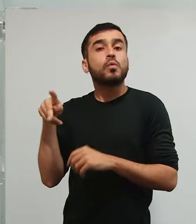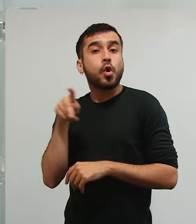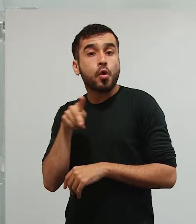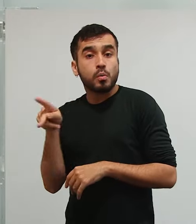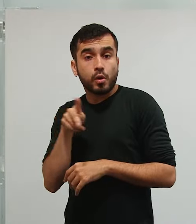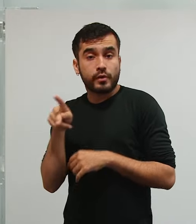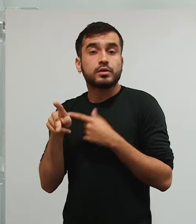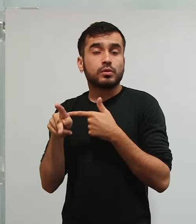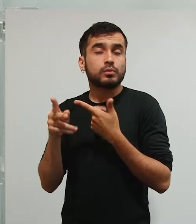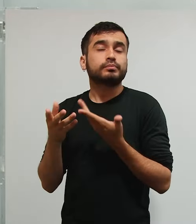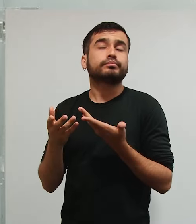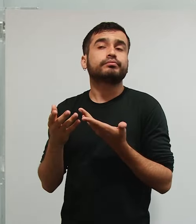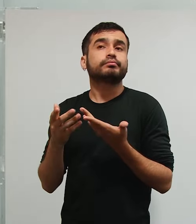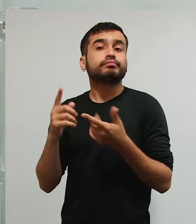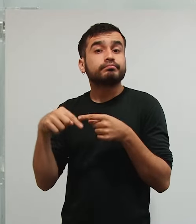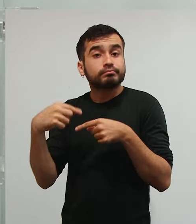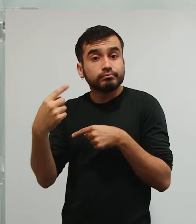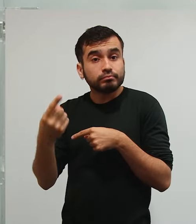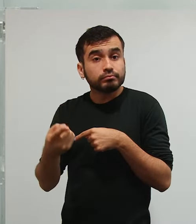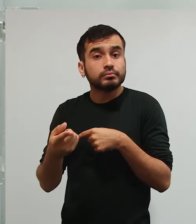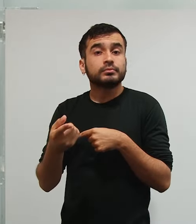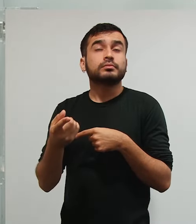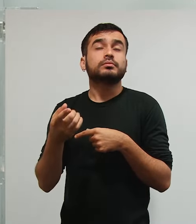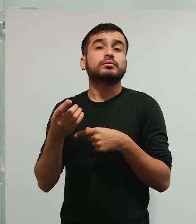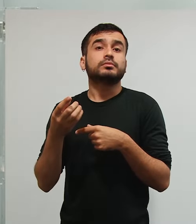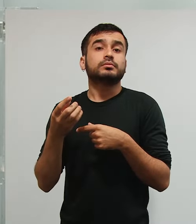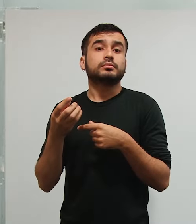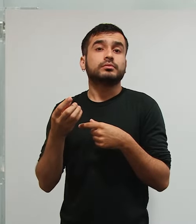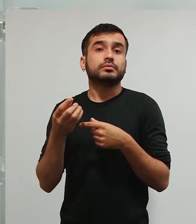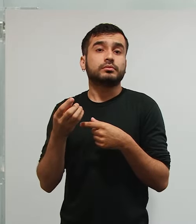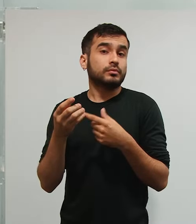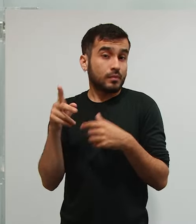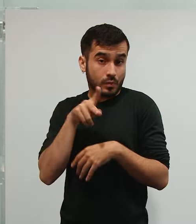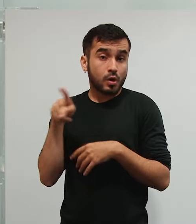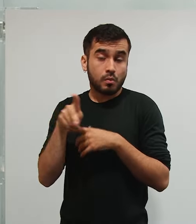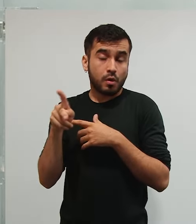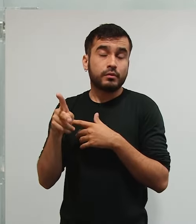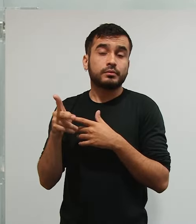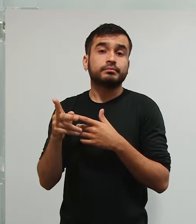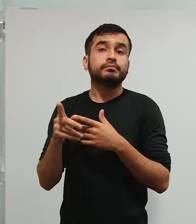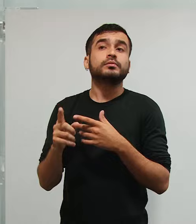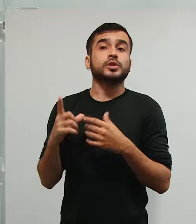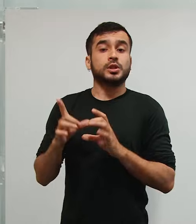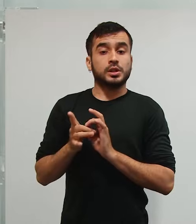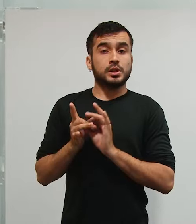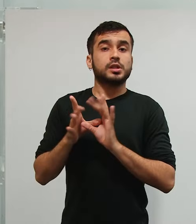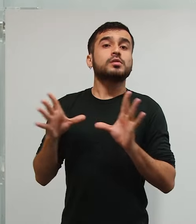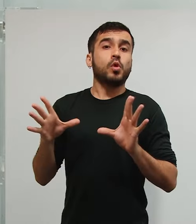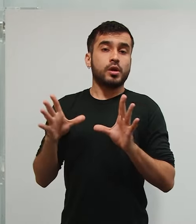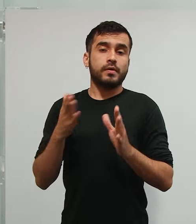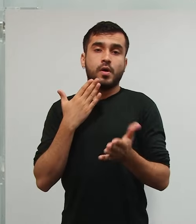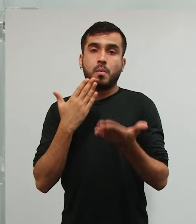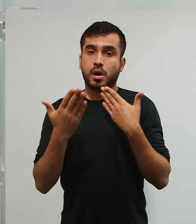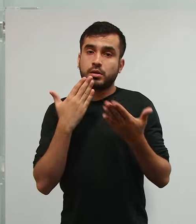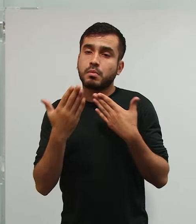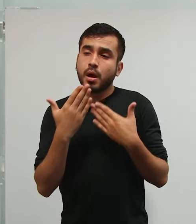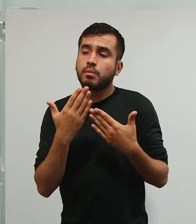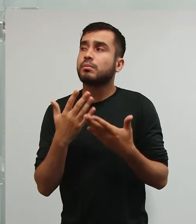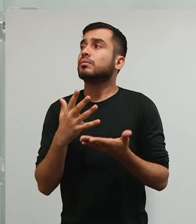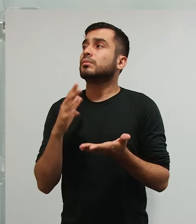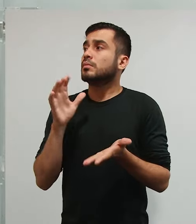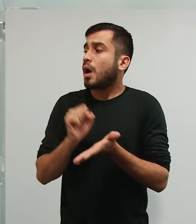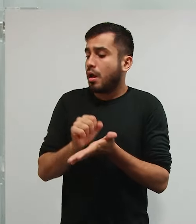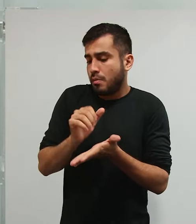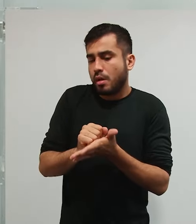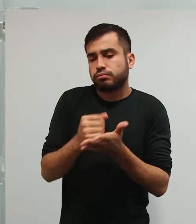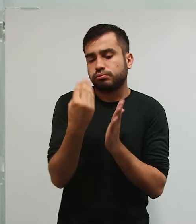né, nós fizemos algumas pausas, o professor, depois que o professor, ou esse